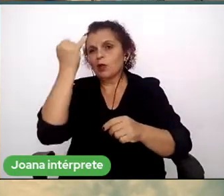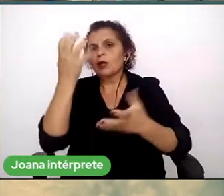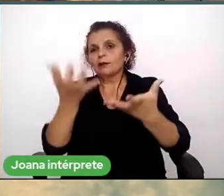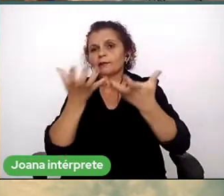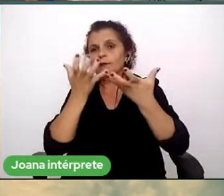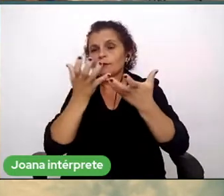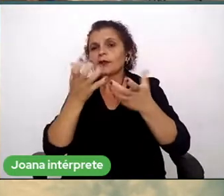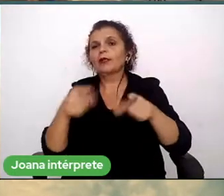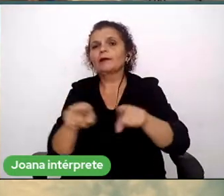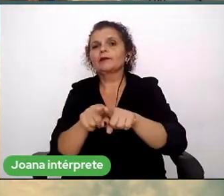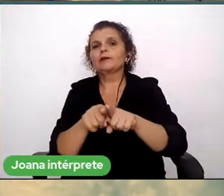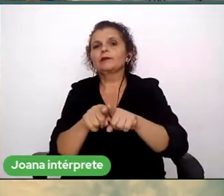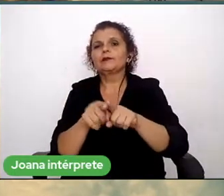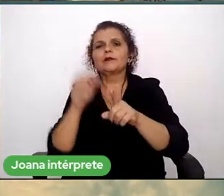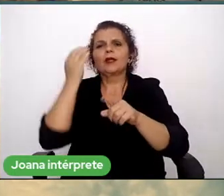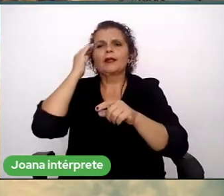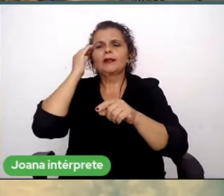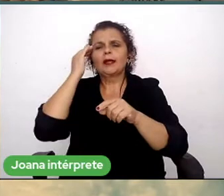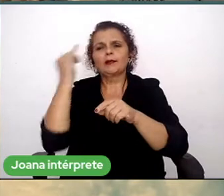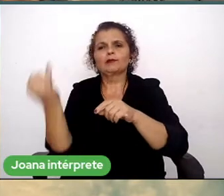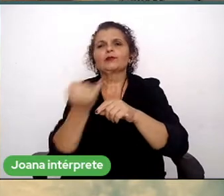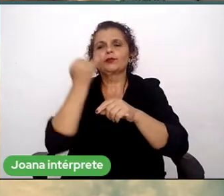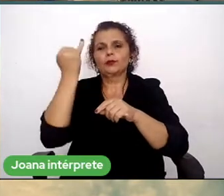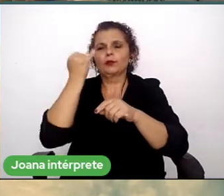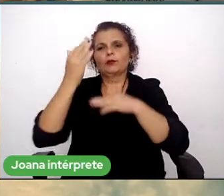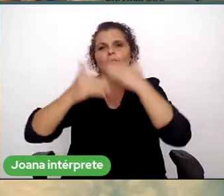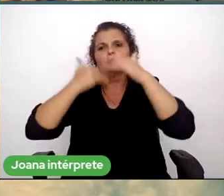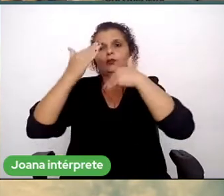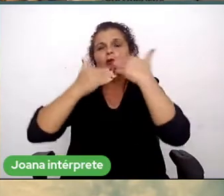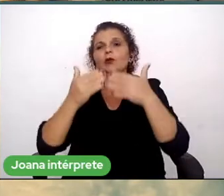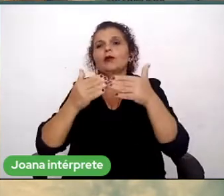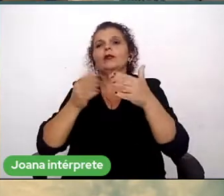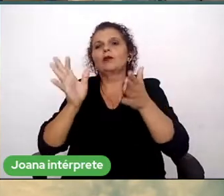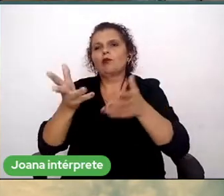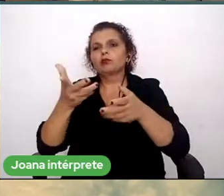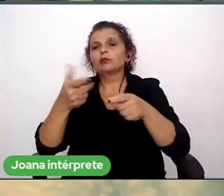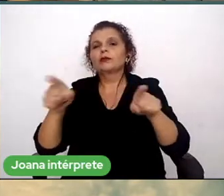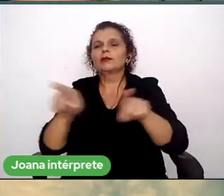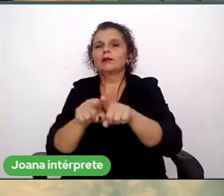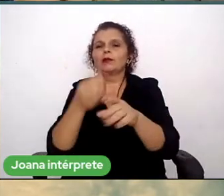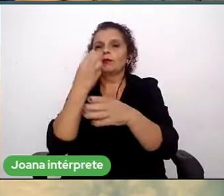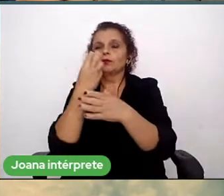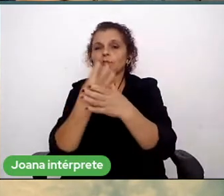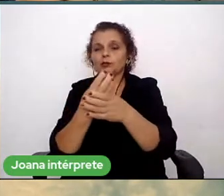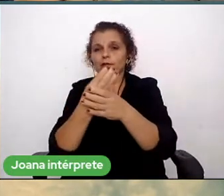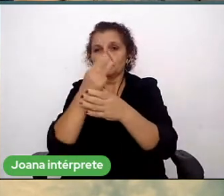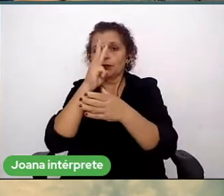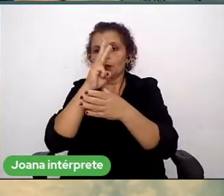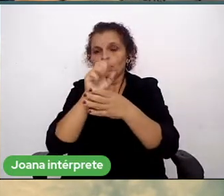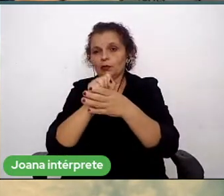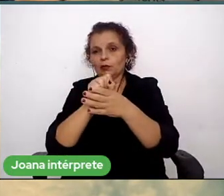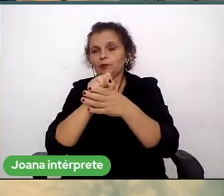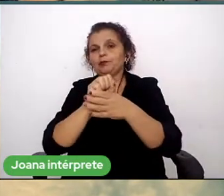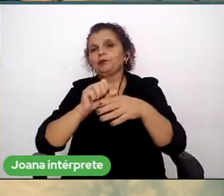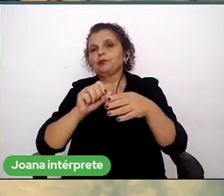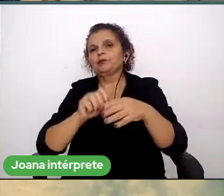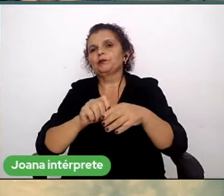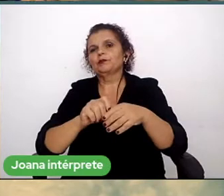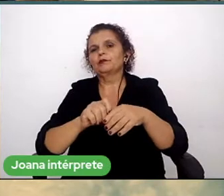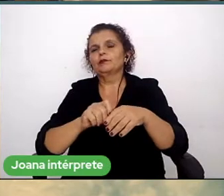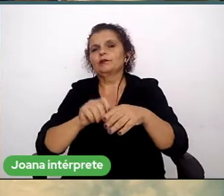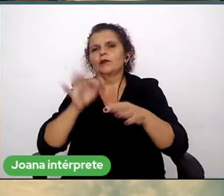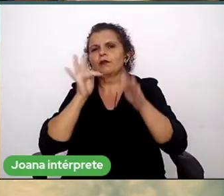entende como o importantes para o desenvolvimento o ritmo desenvolvimento de software que é a questão de ter um feedback rápido